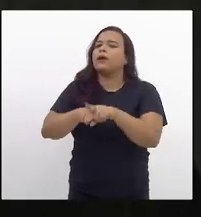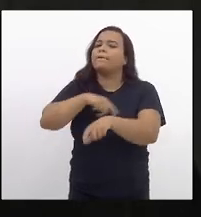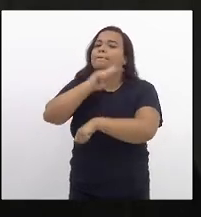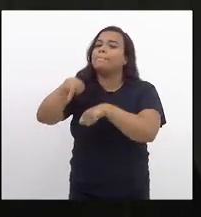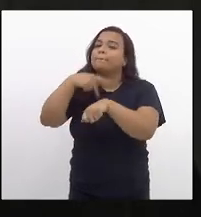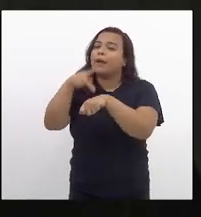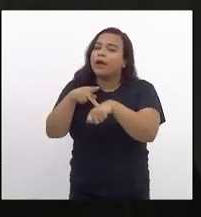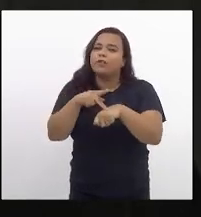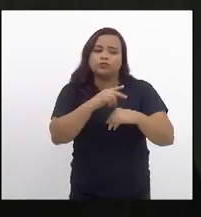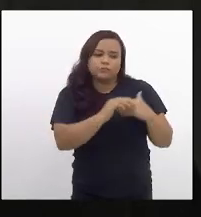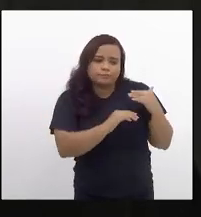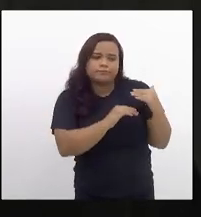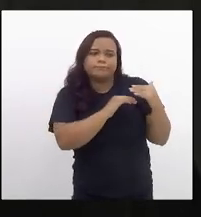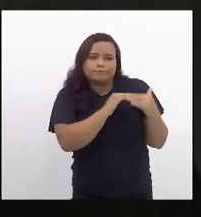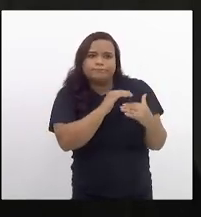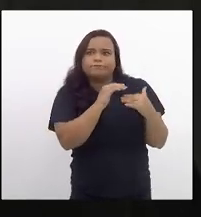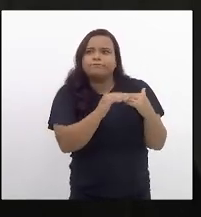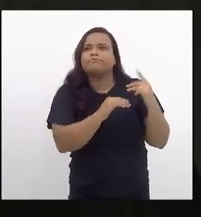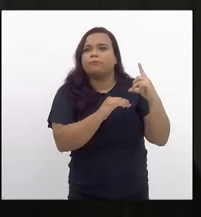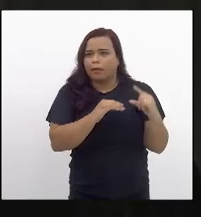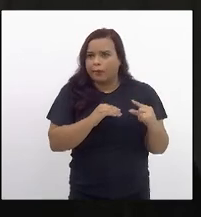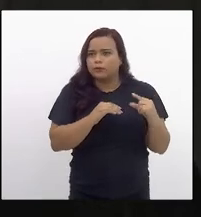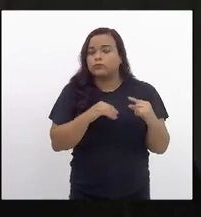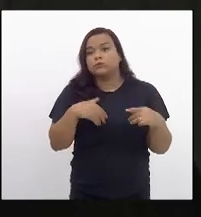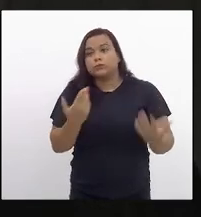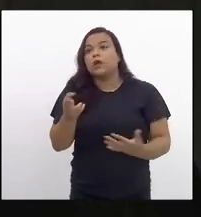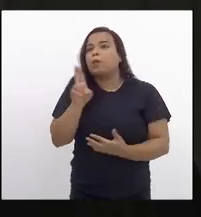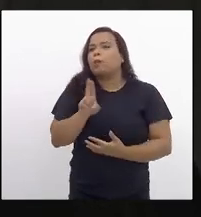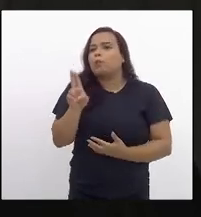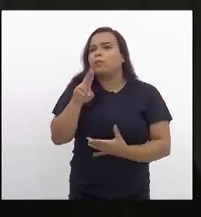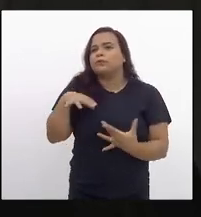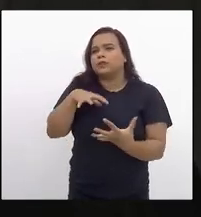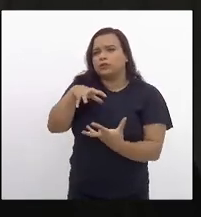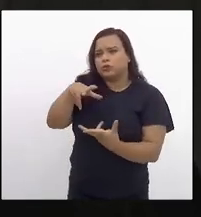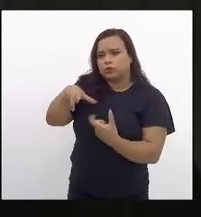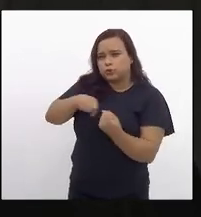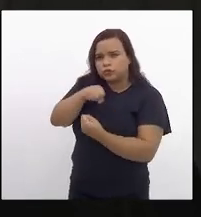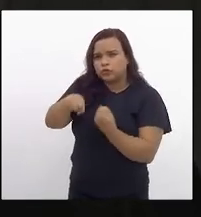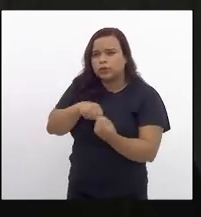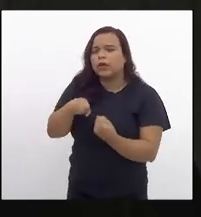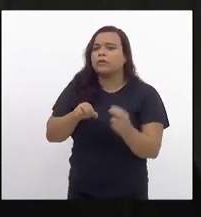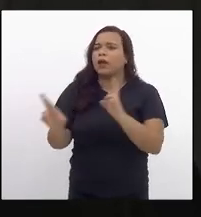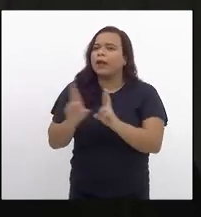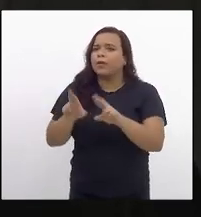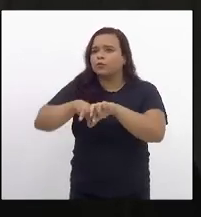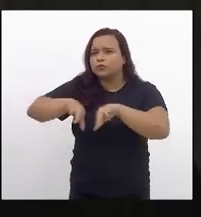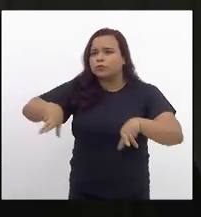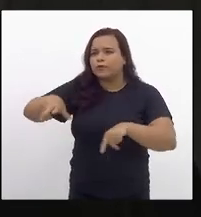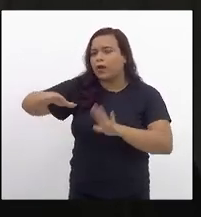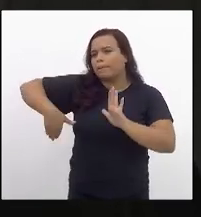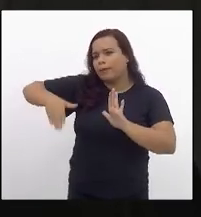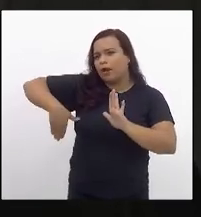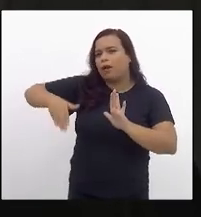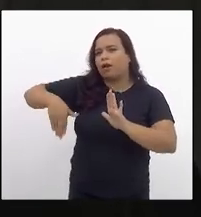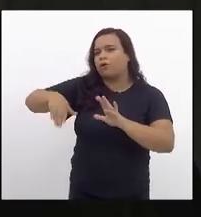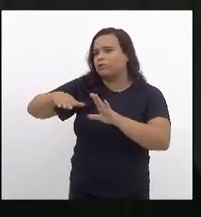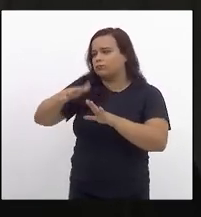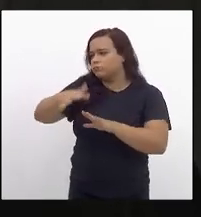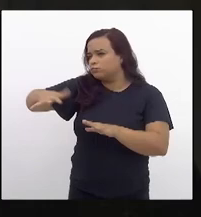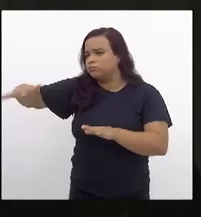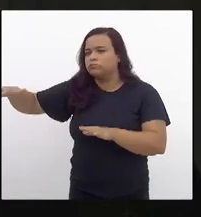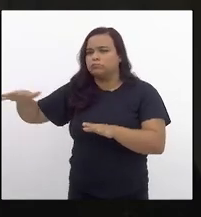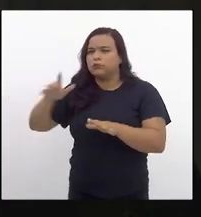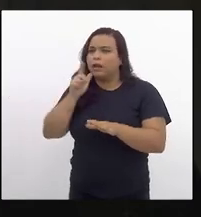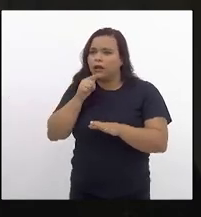menos desenvolvidos a partir do Uso Sustentável dos recursos marinhos o item